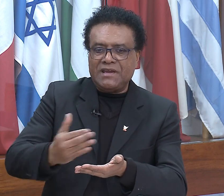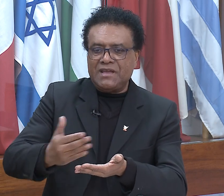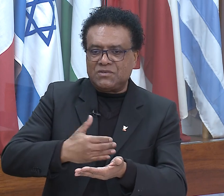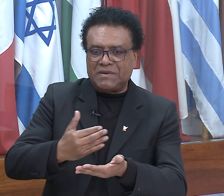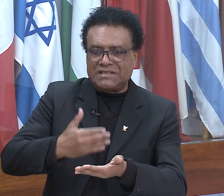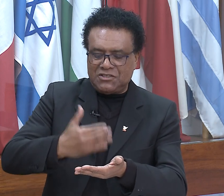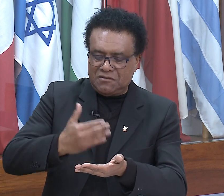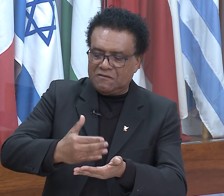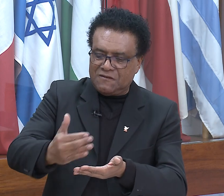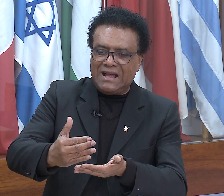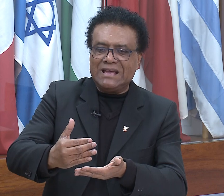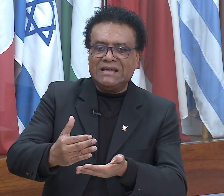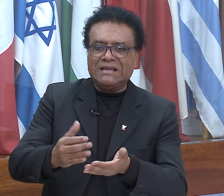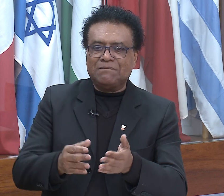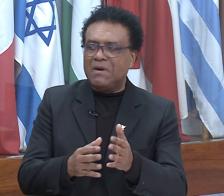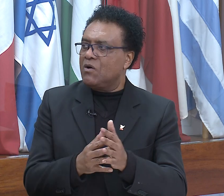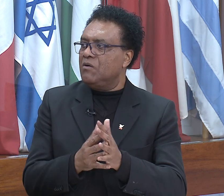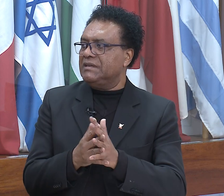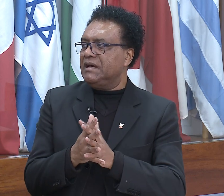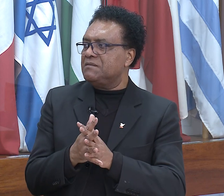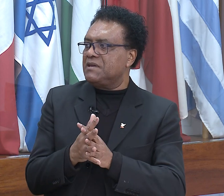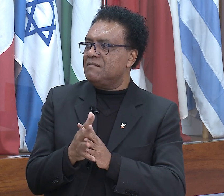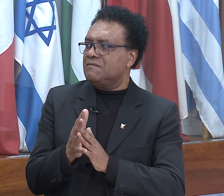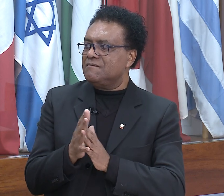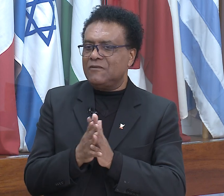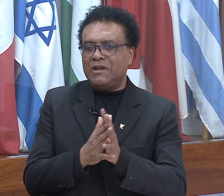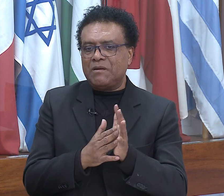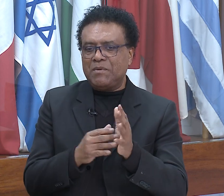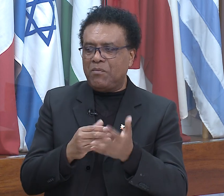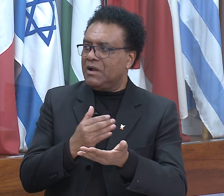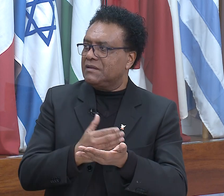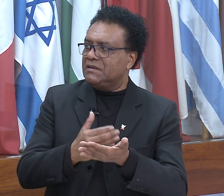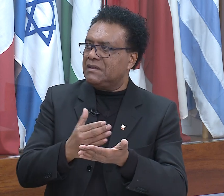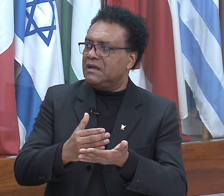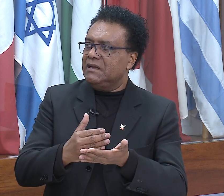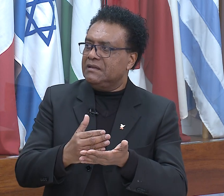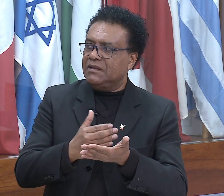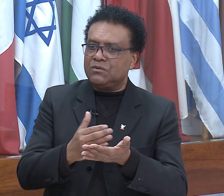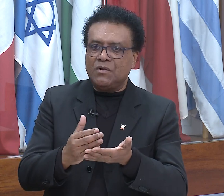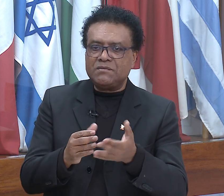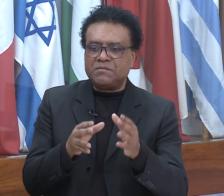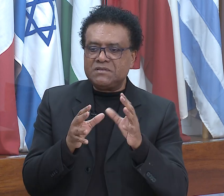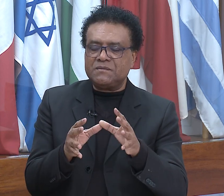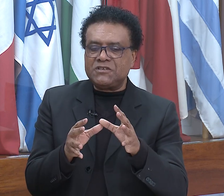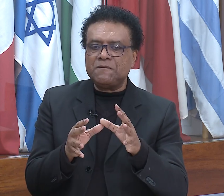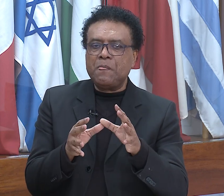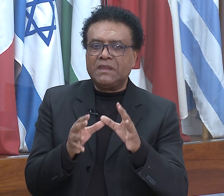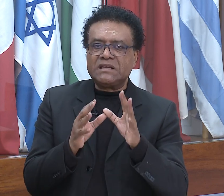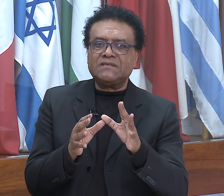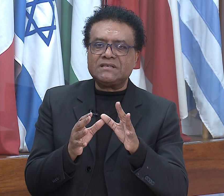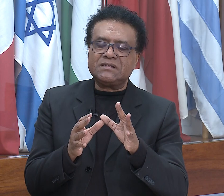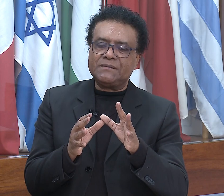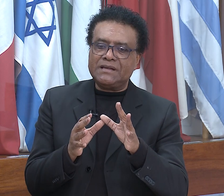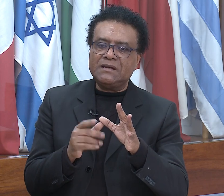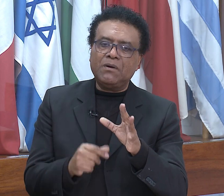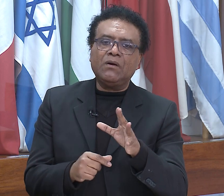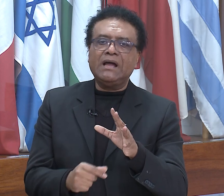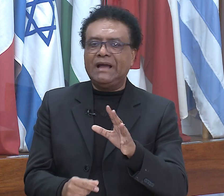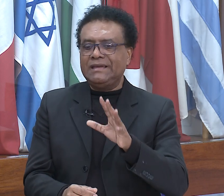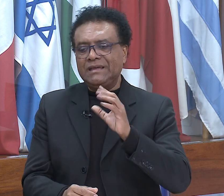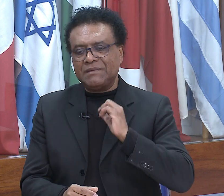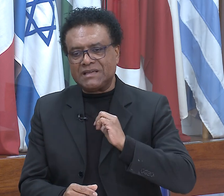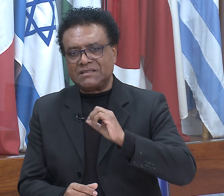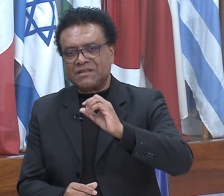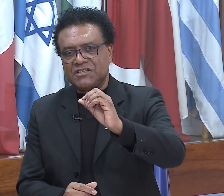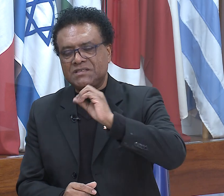eu digo o cliente O Passageiro não vá mal acomodado que é uma pipoca dentro do ônibus principalmente nas Vilas de Santa Maria bom